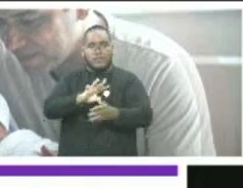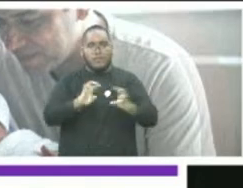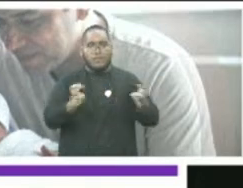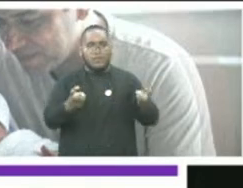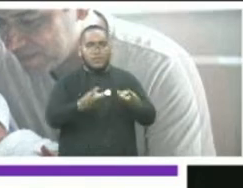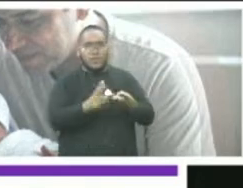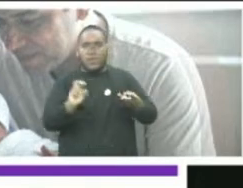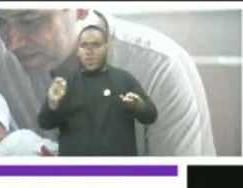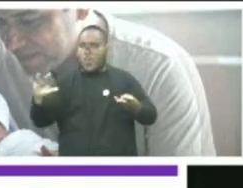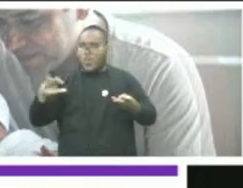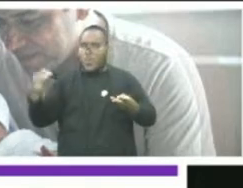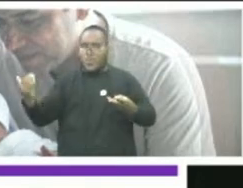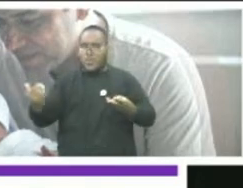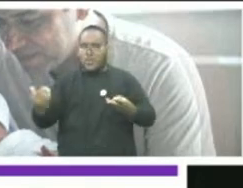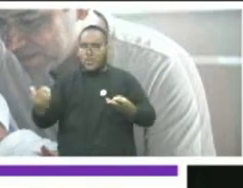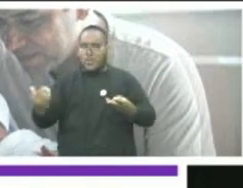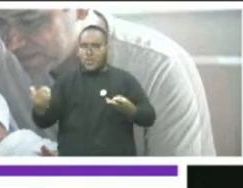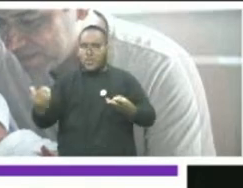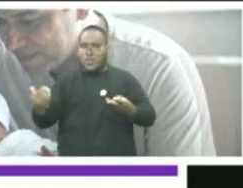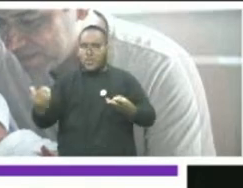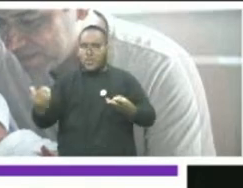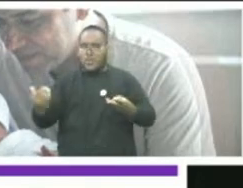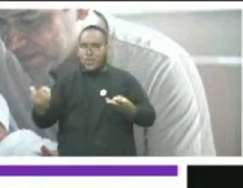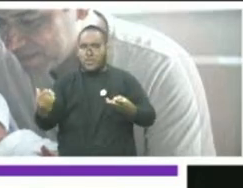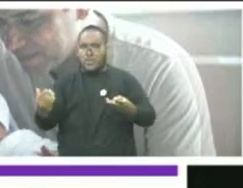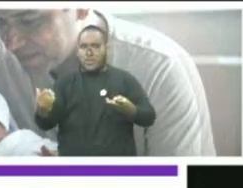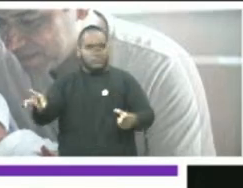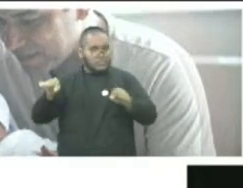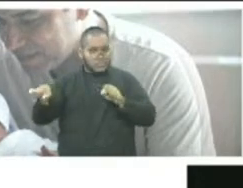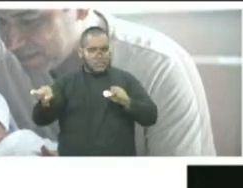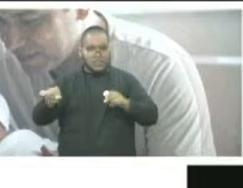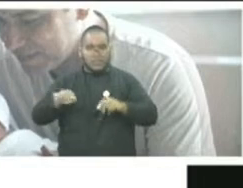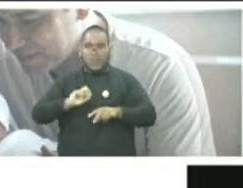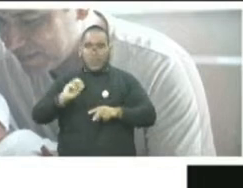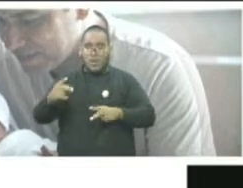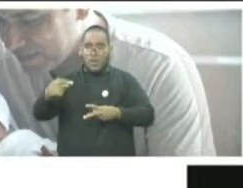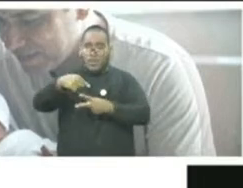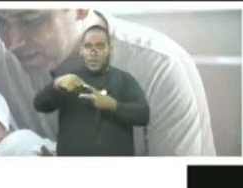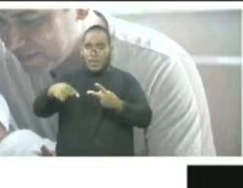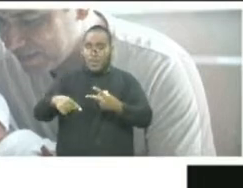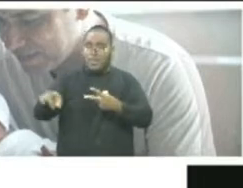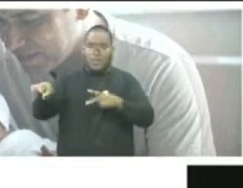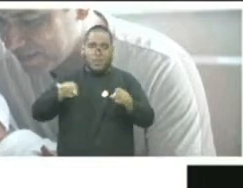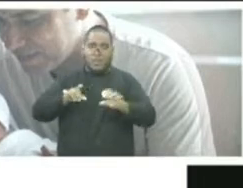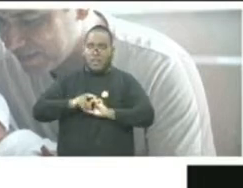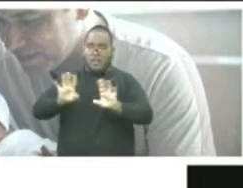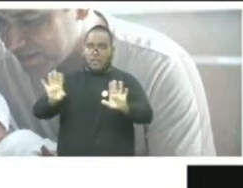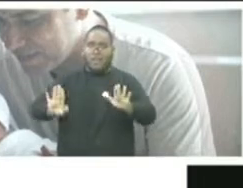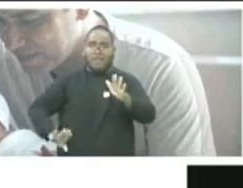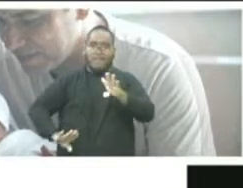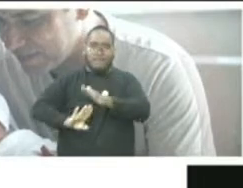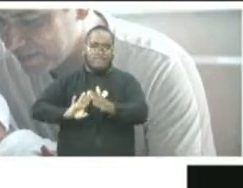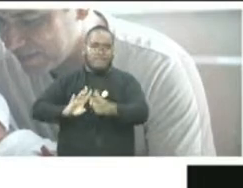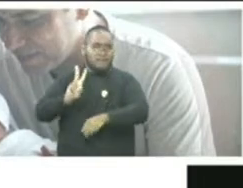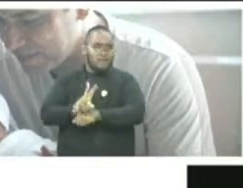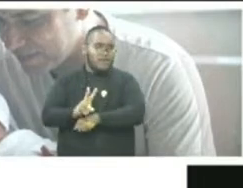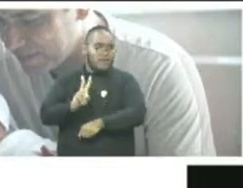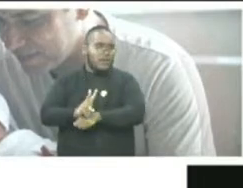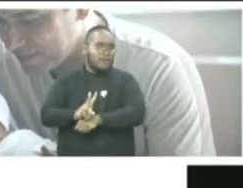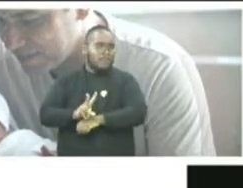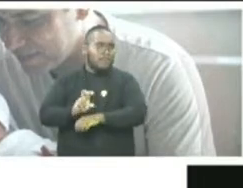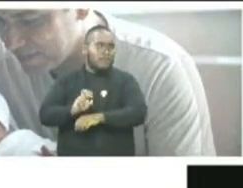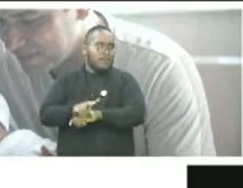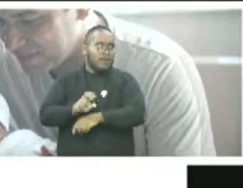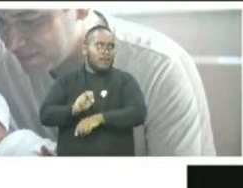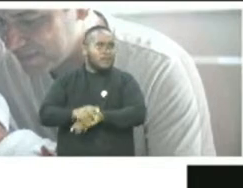ou para as duas coisas. Mas os workshops têm vagas limitadas. Pode passar a próxima. Aqui são os nossos